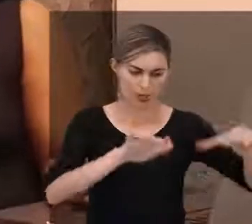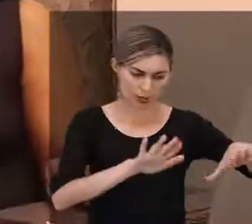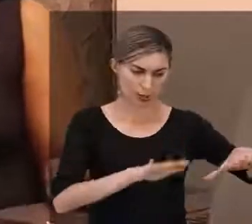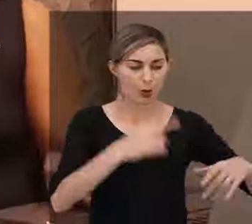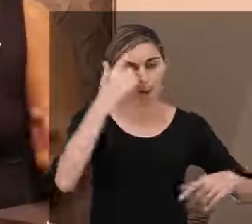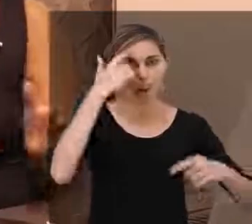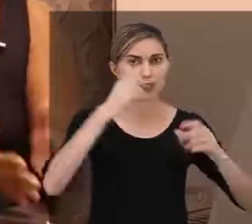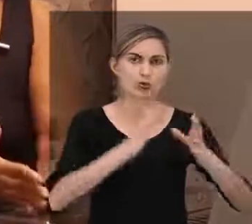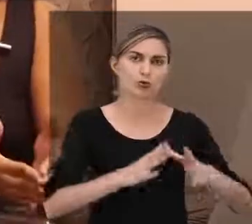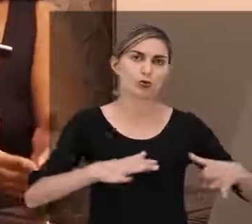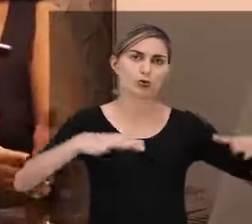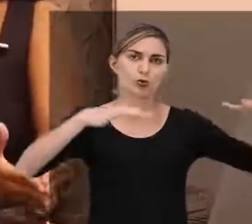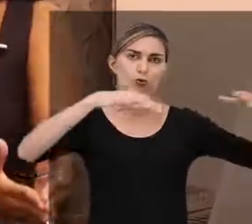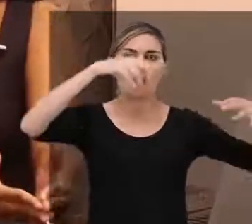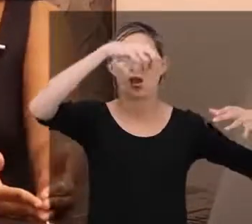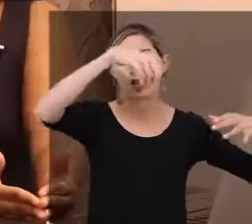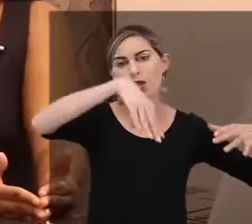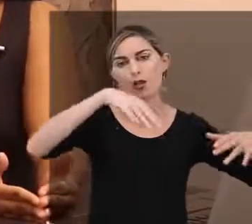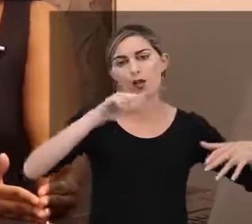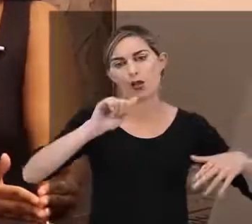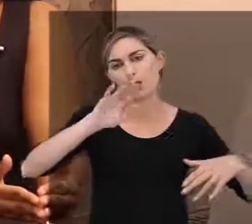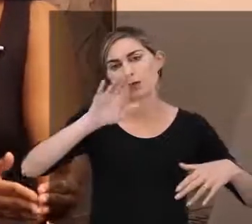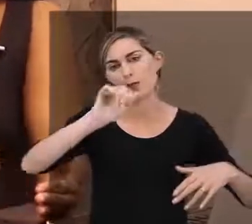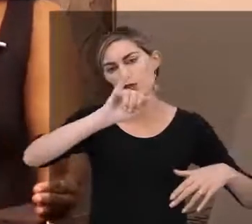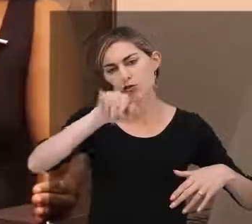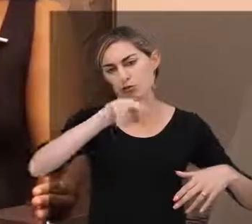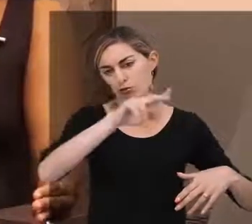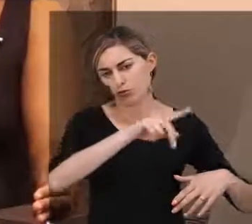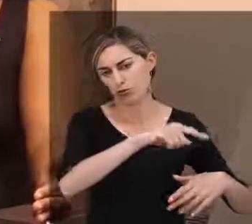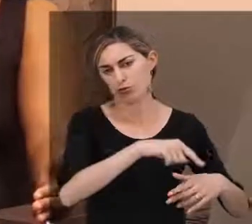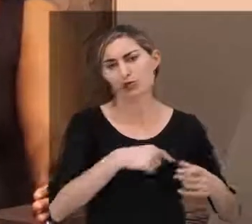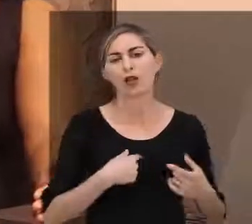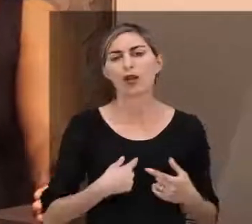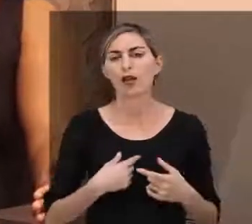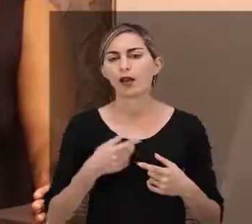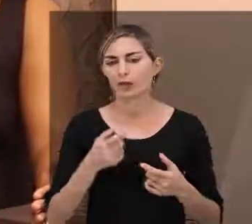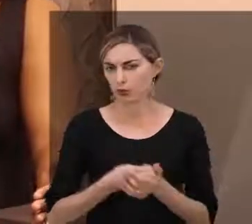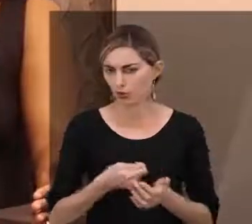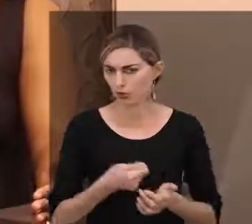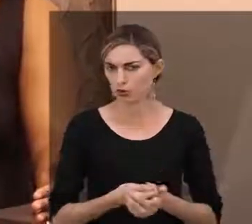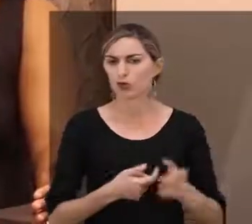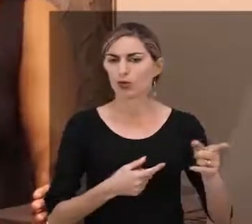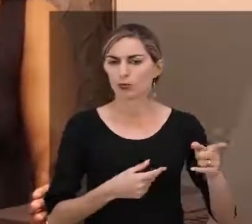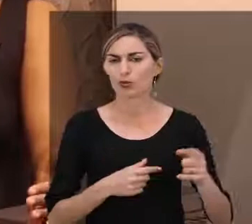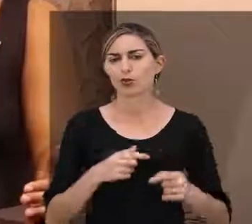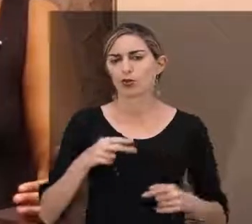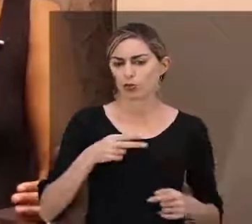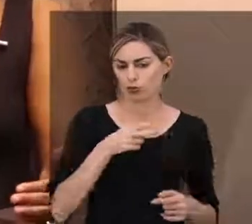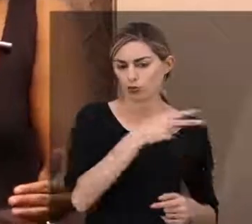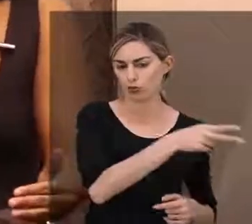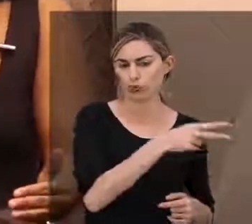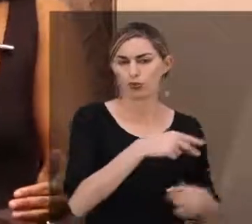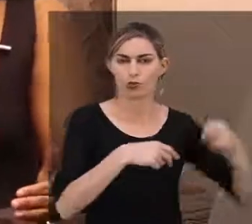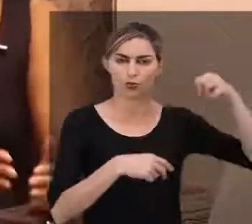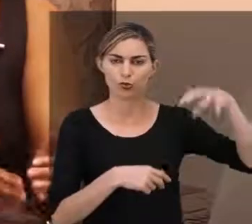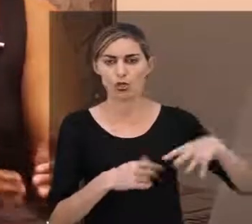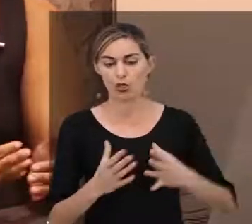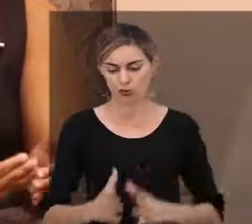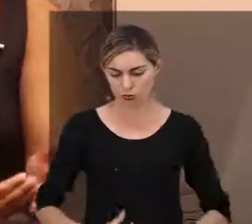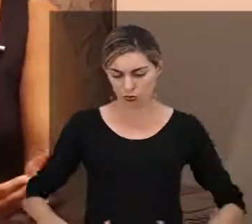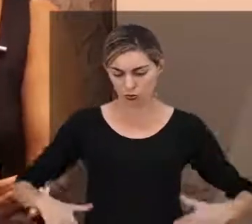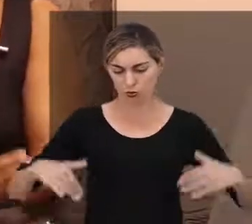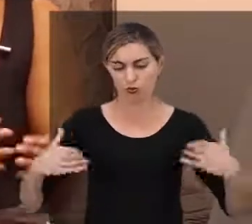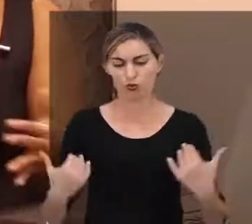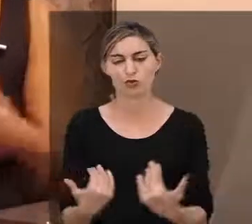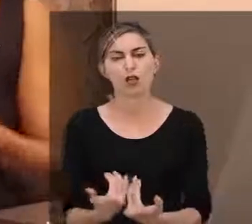no abajur, porque abajur não deixa de ser um objeto decorativo. E aí exige um ponto de tomada. E um jarro, eu